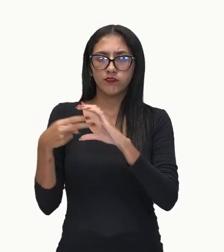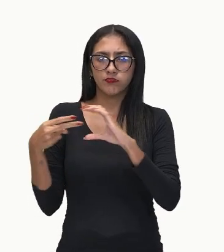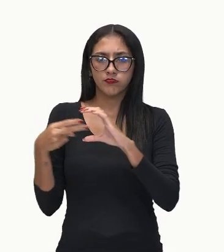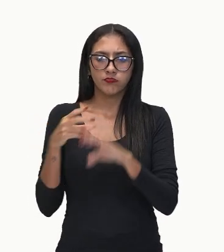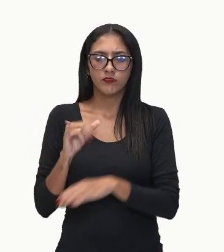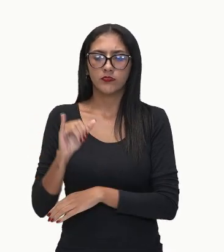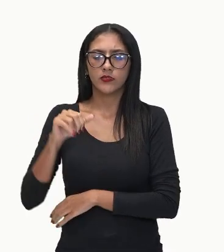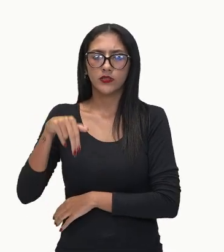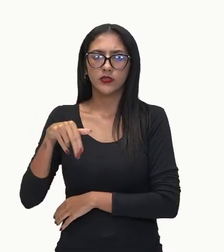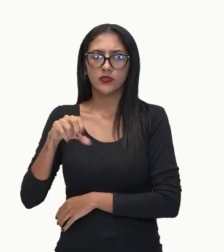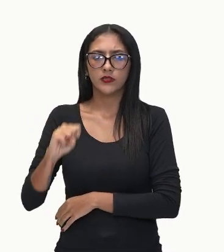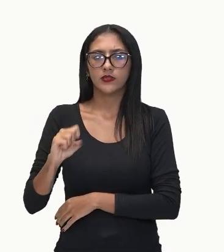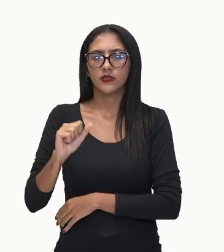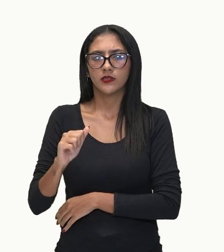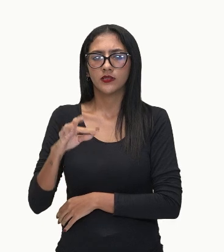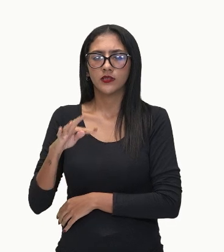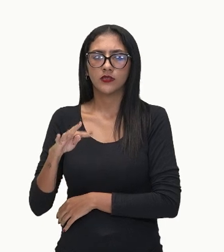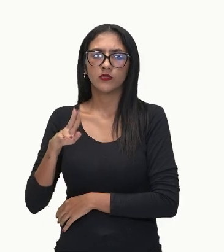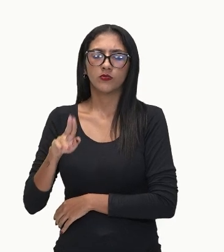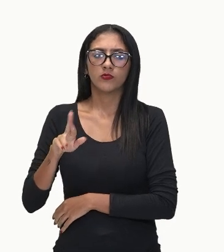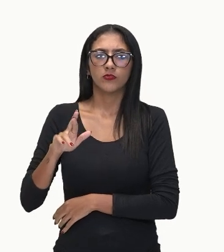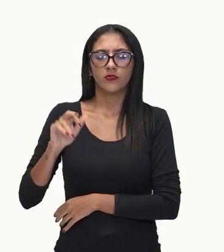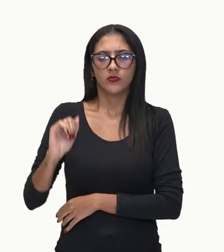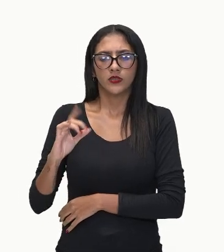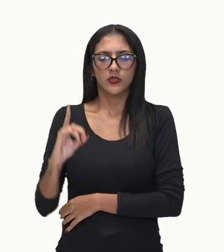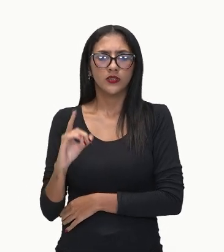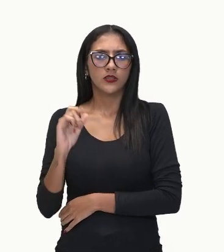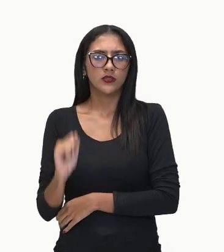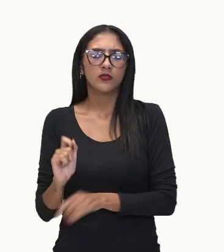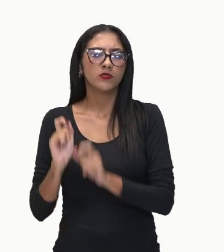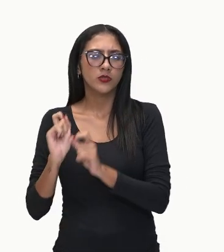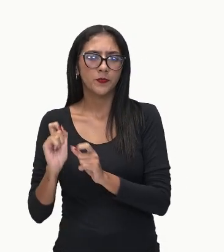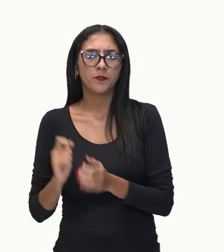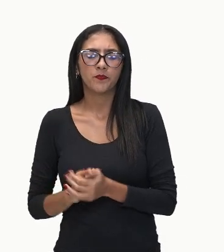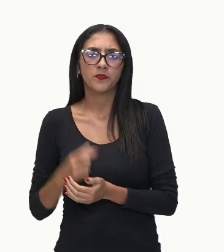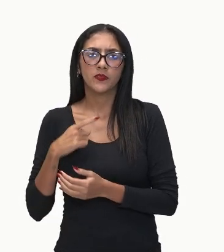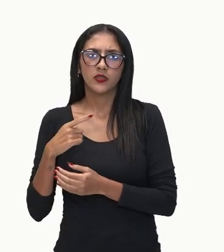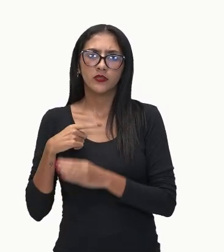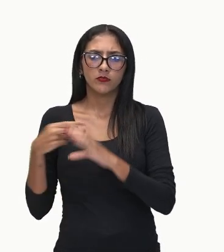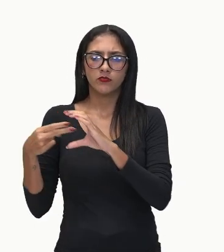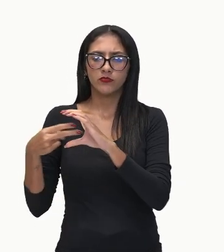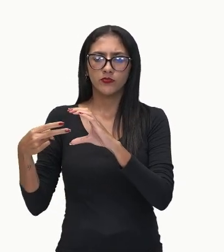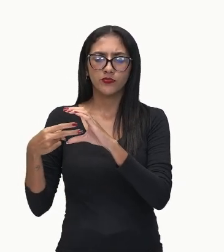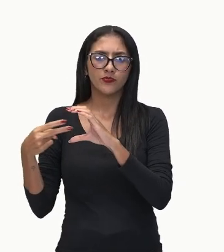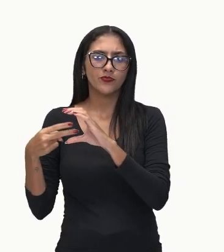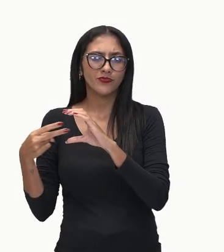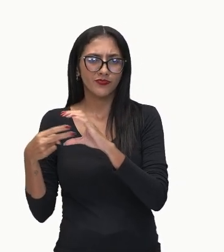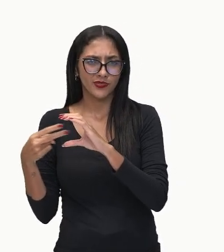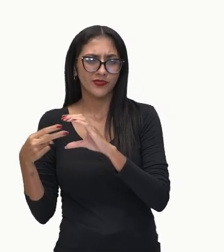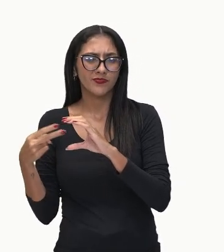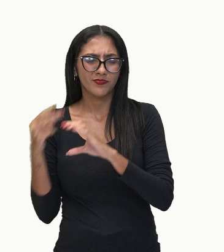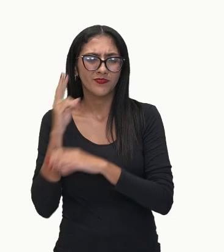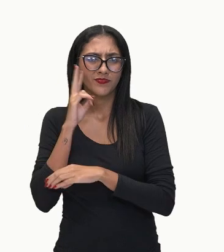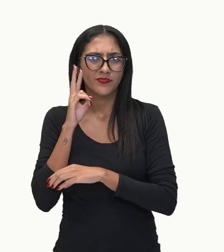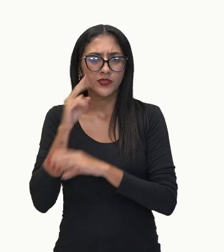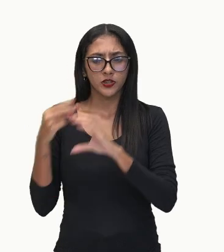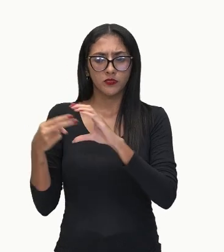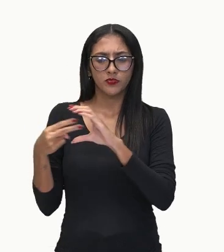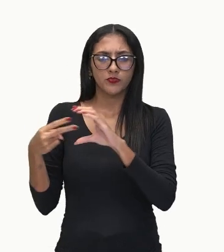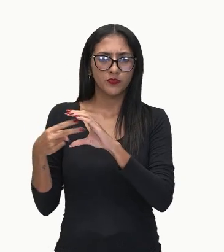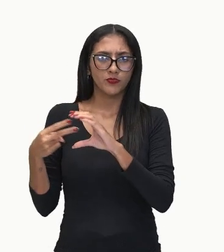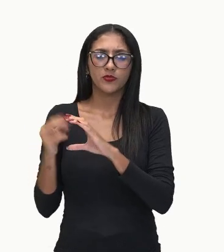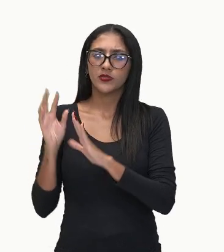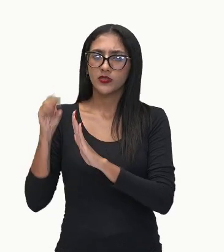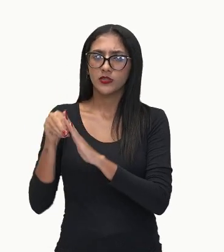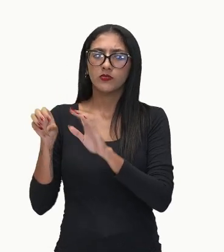isso? São estruturas que contêm insaturações, né? Ou seja, uma ligação